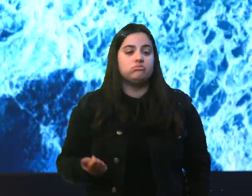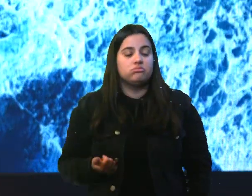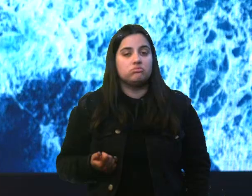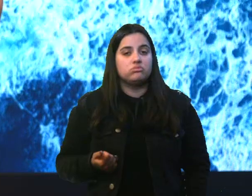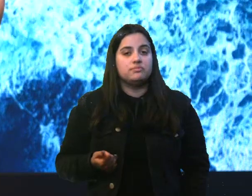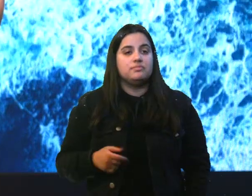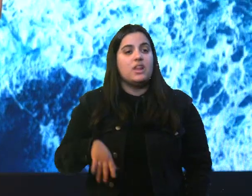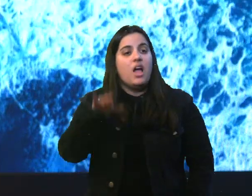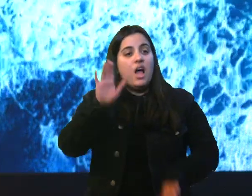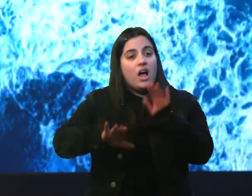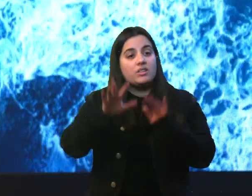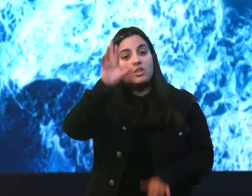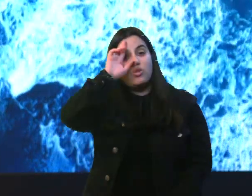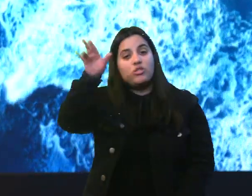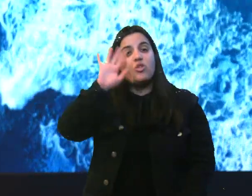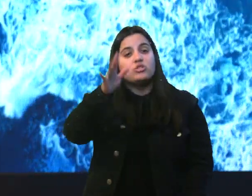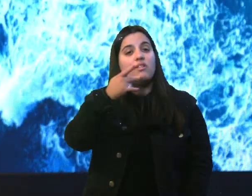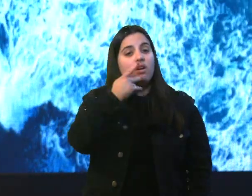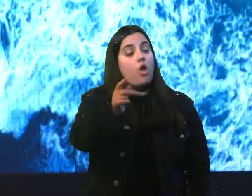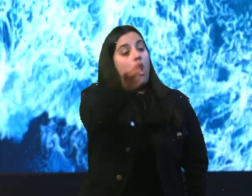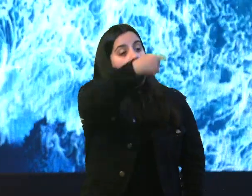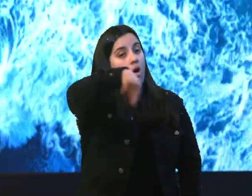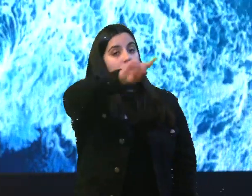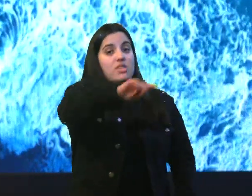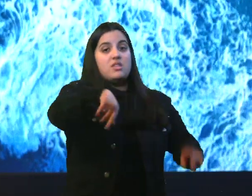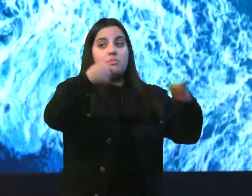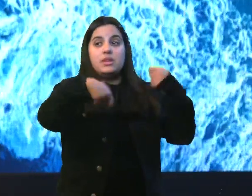Às vezes o Senhor já falou para você se posicionar nas redes sociais